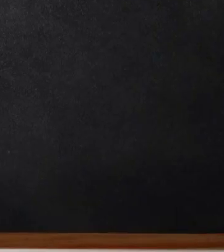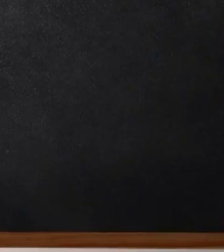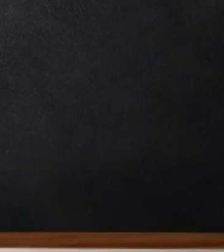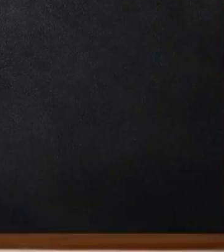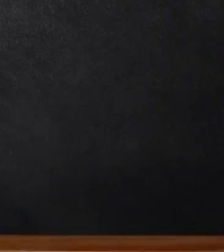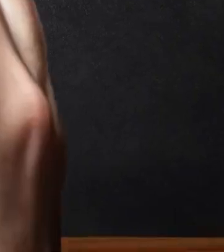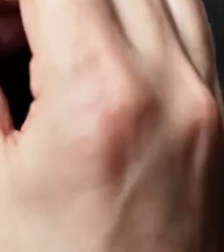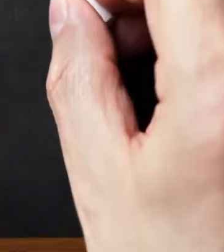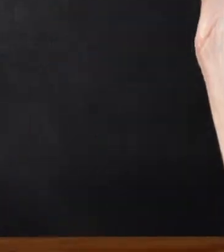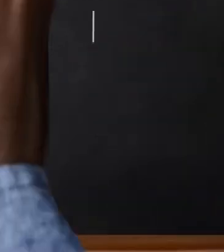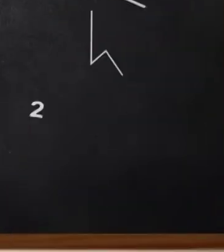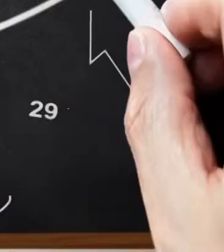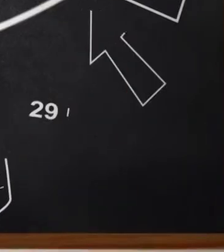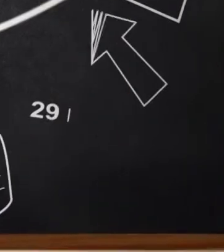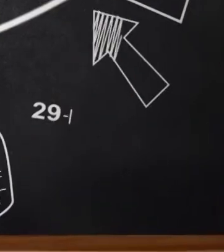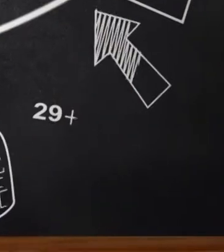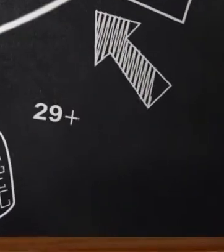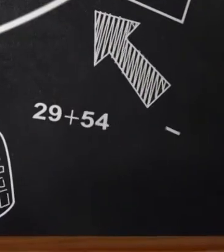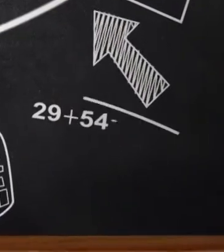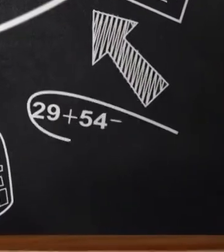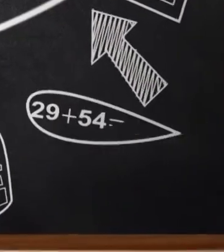E aí